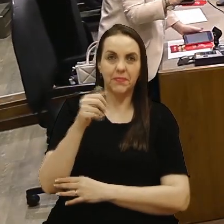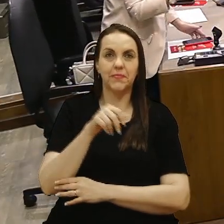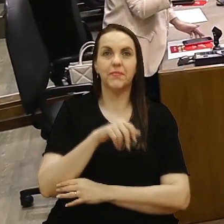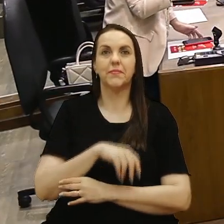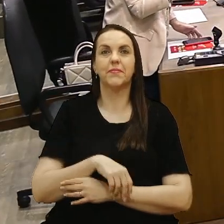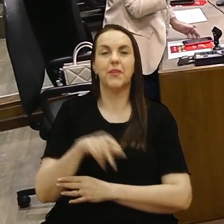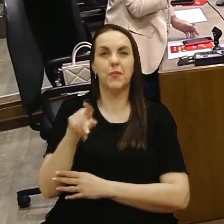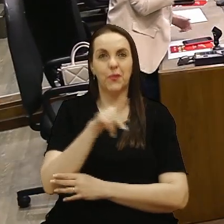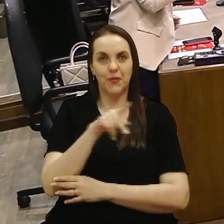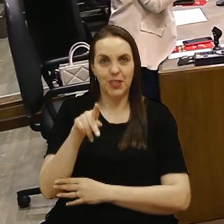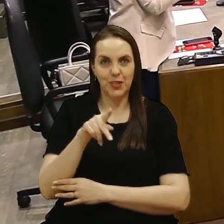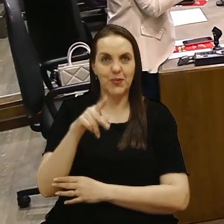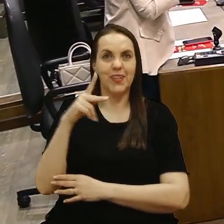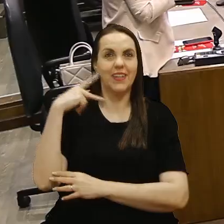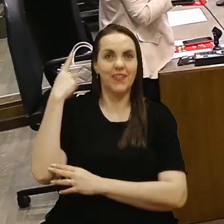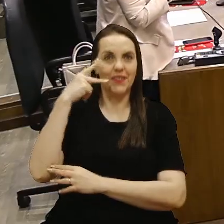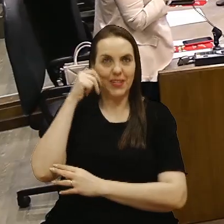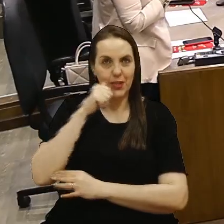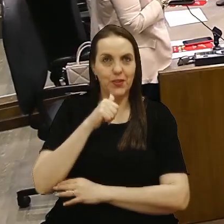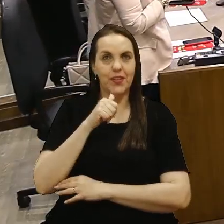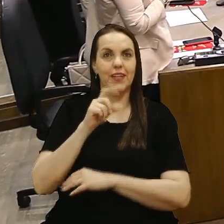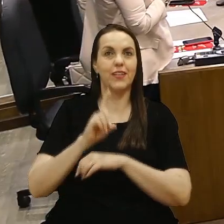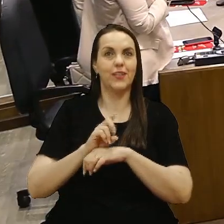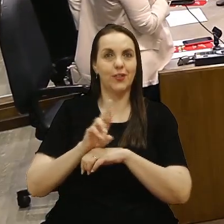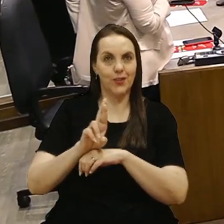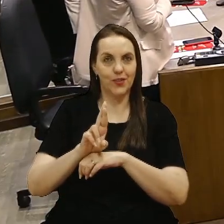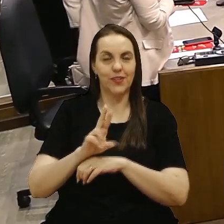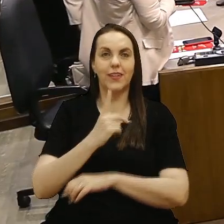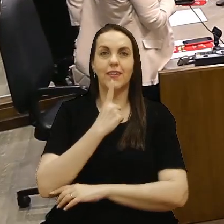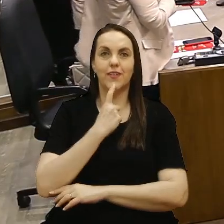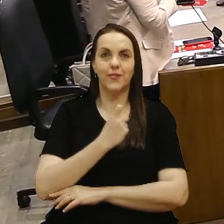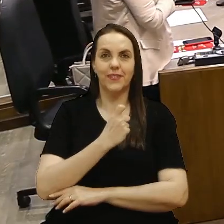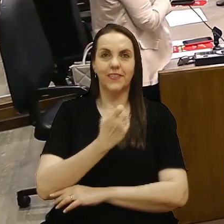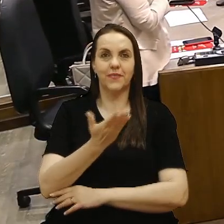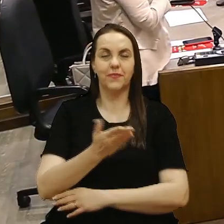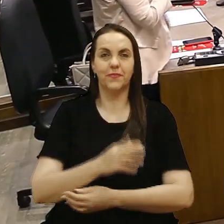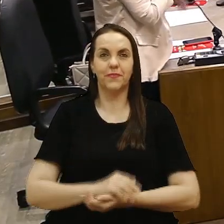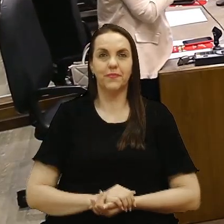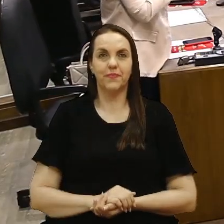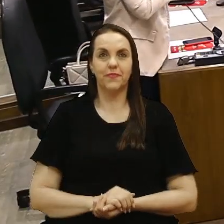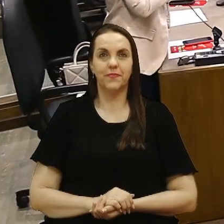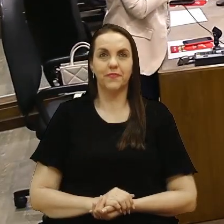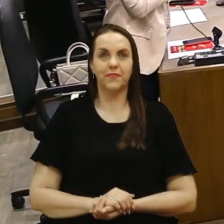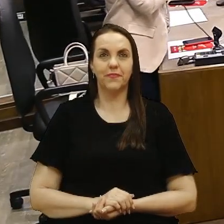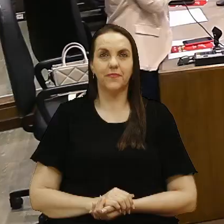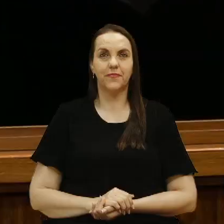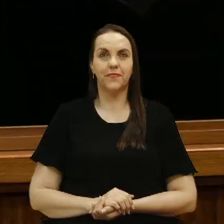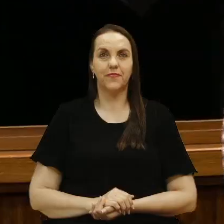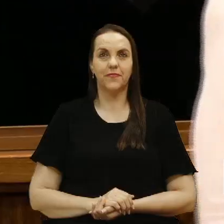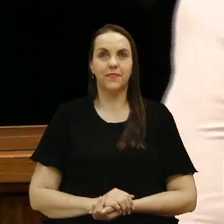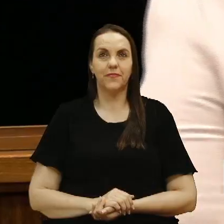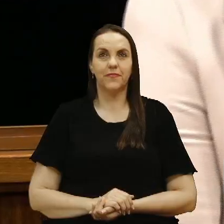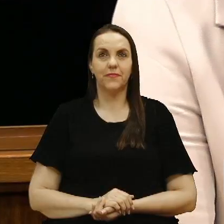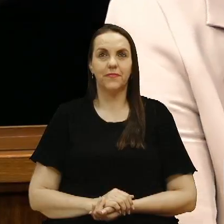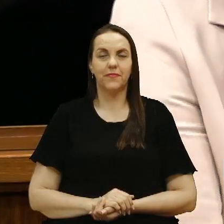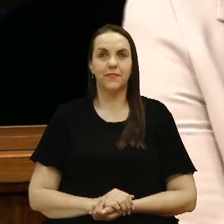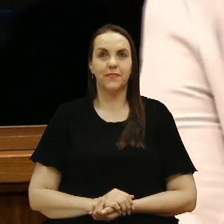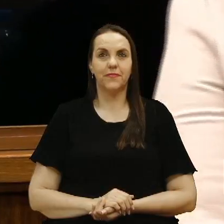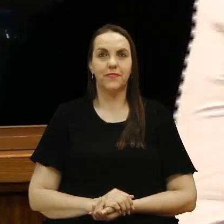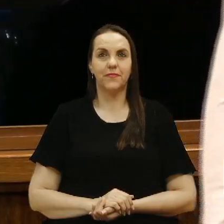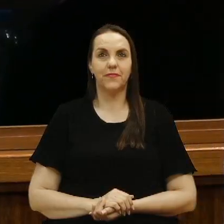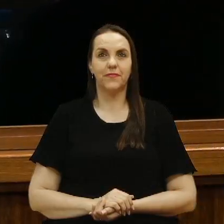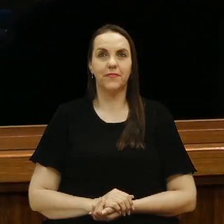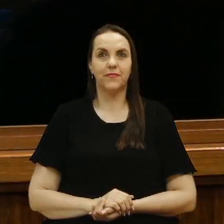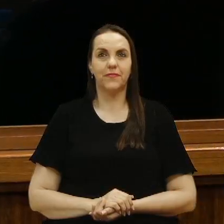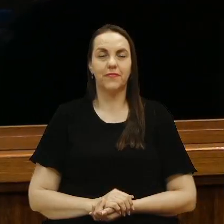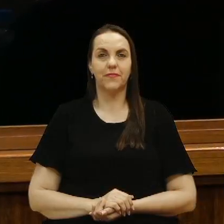Professora, vereadora, doutora Roselaine Frigeri. Sim, o advogado é a doutora,